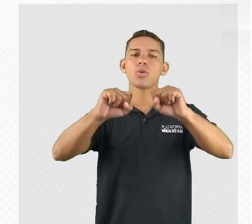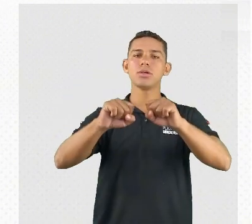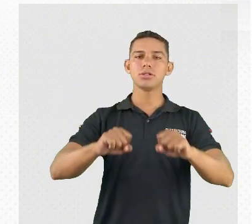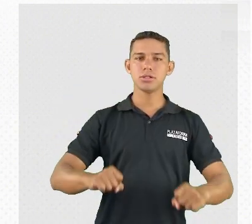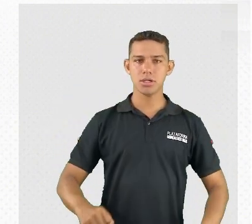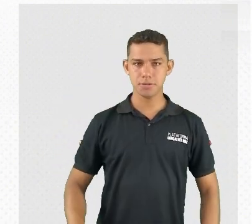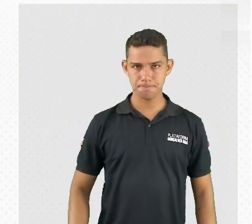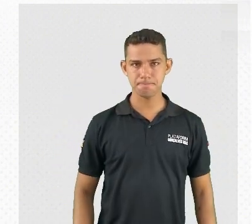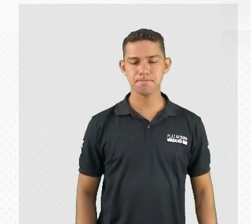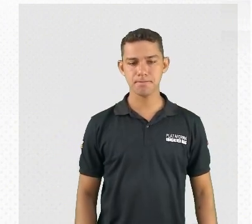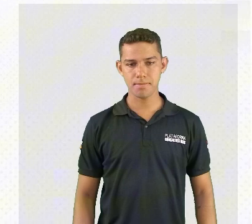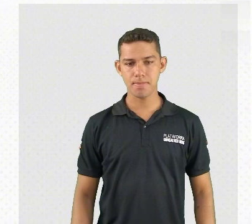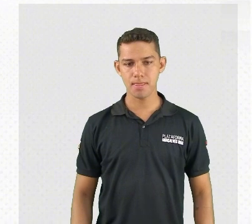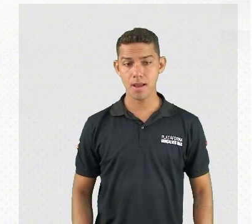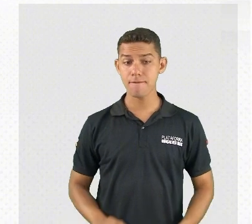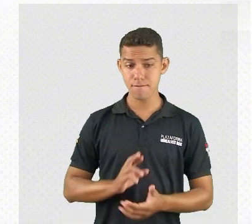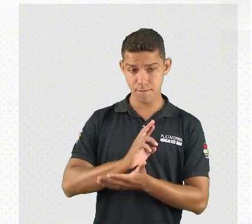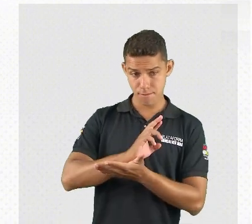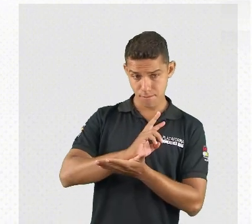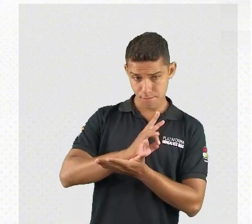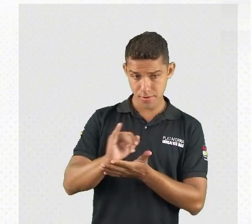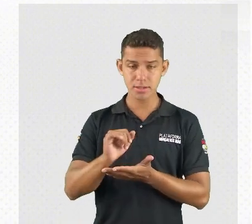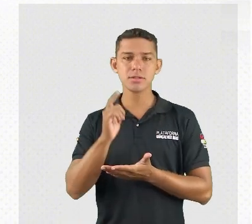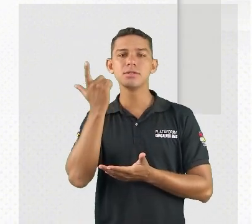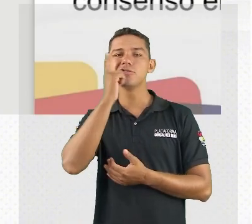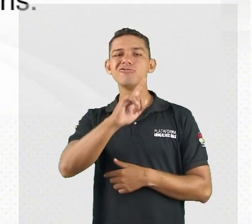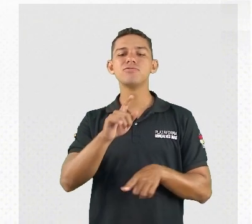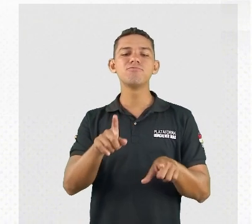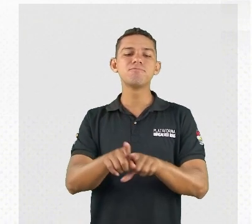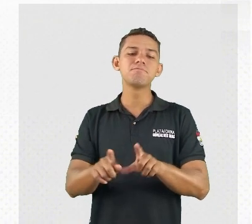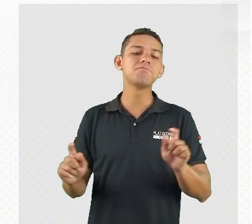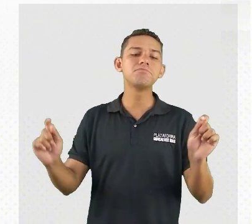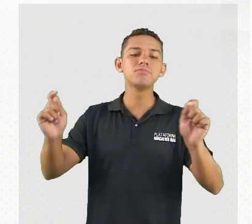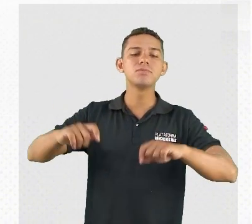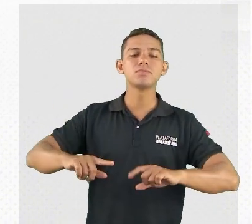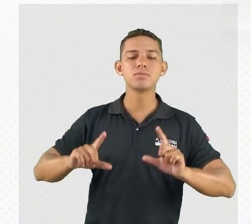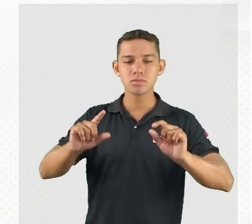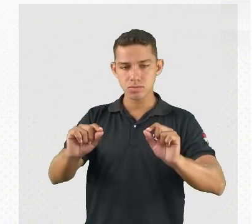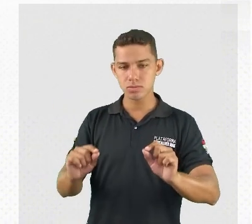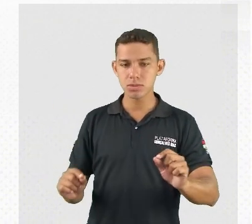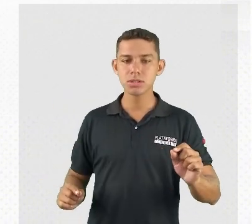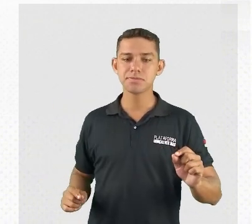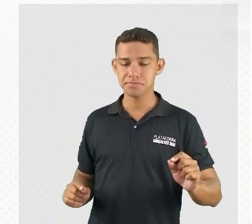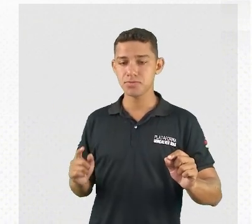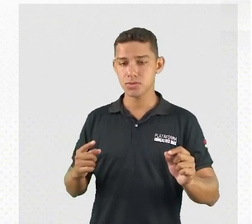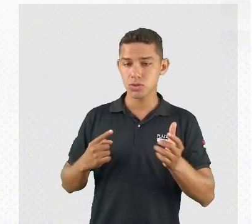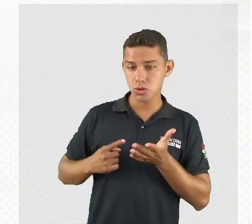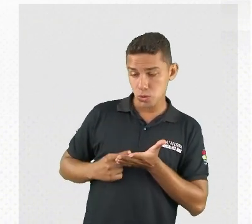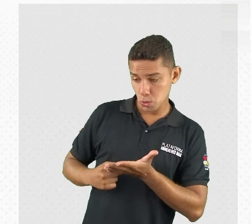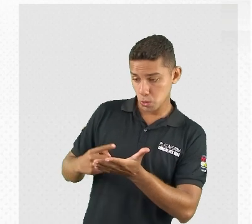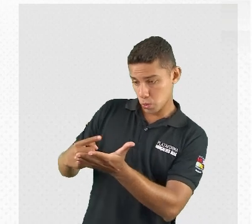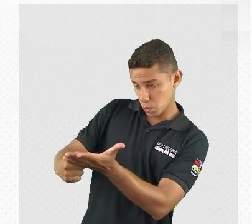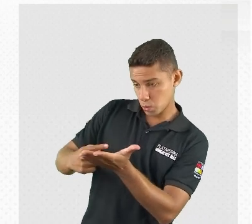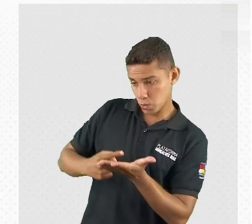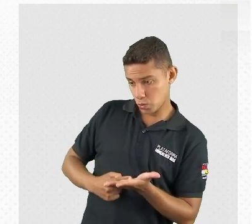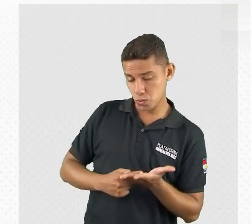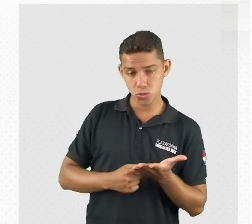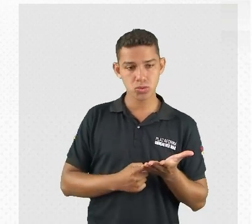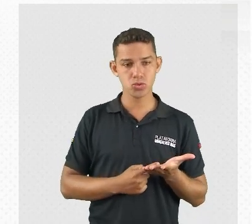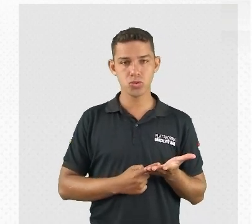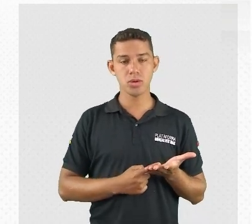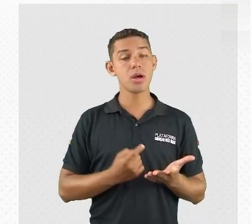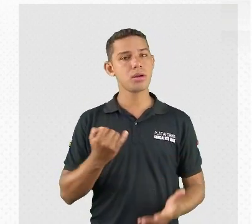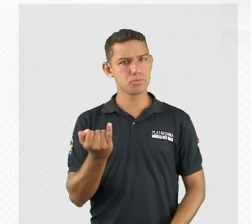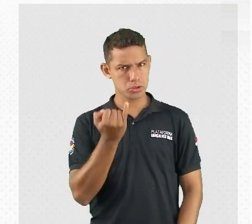né? E isso vai garantir a possibilidade de quê? De entrar em acordo, olha só,